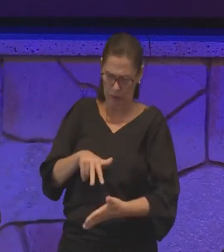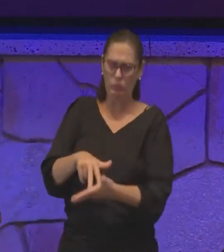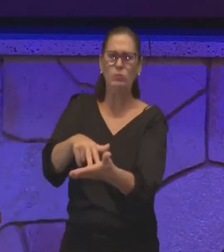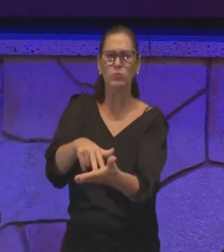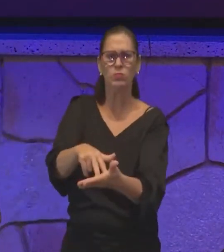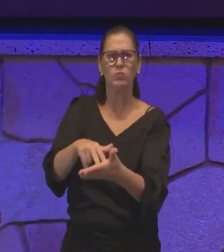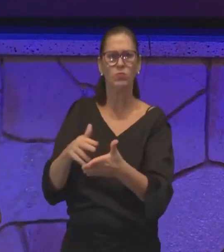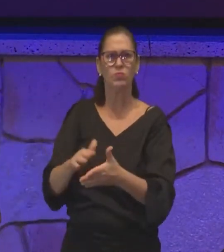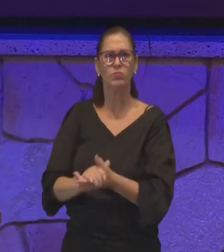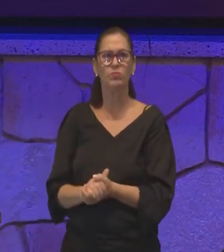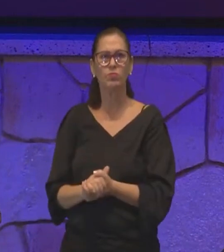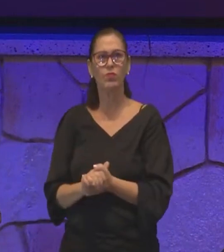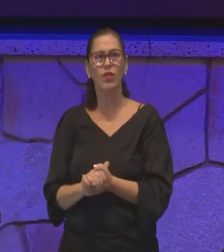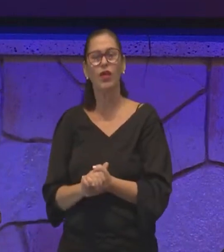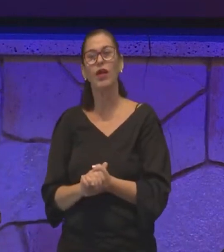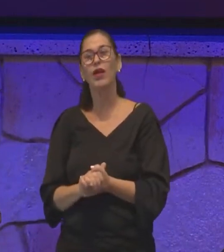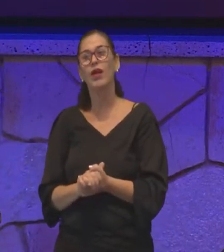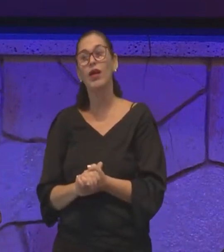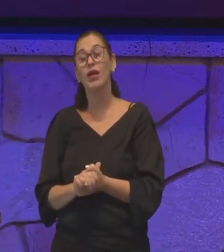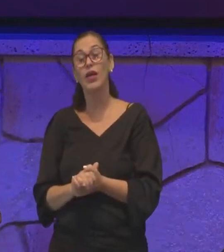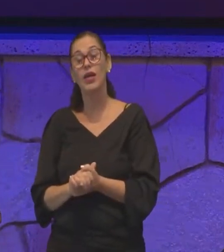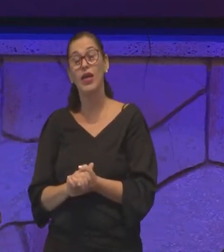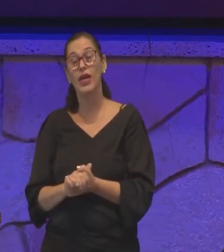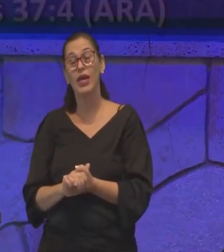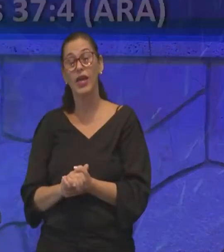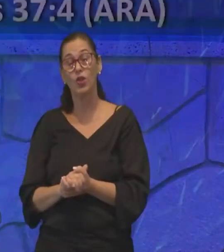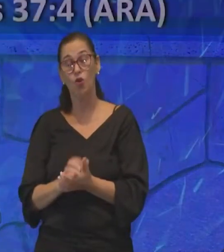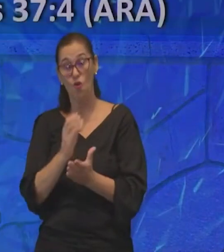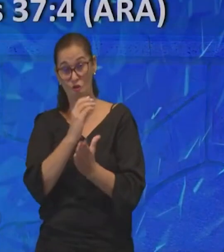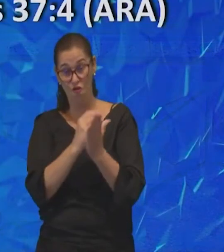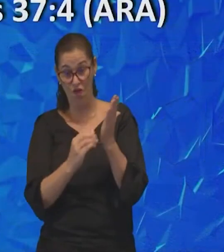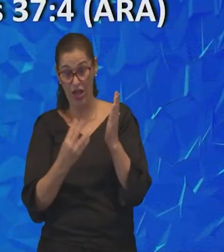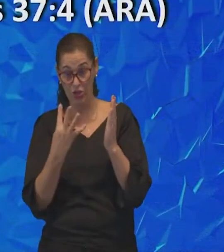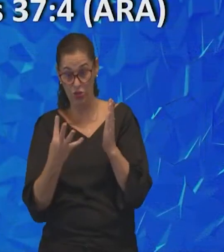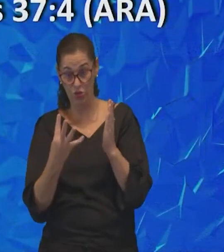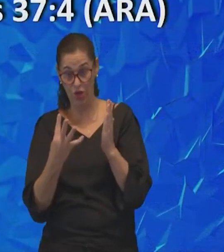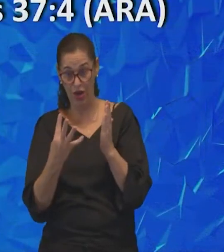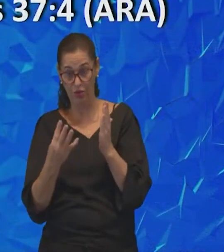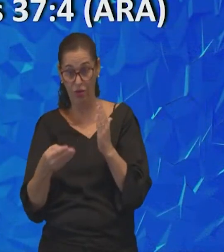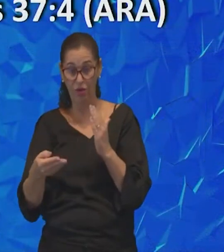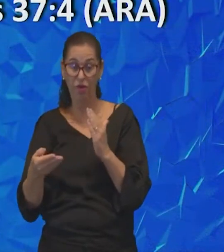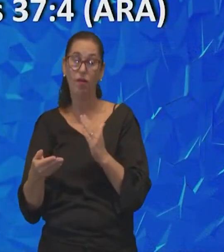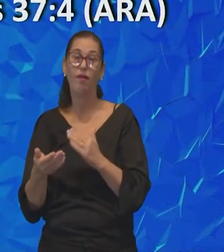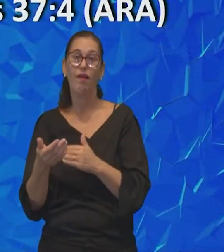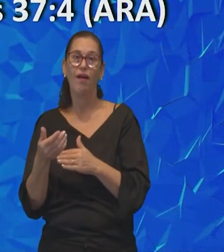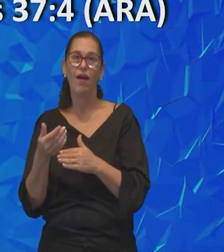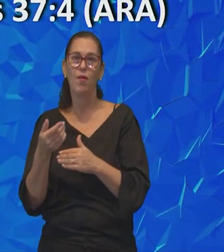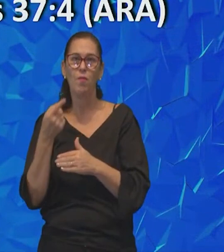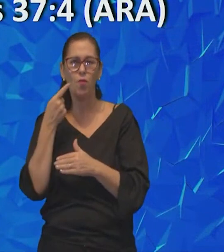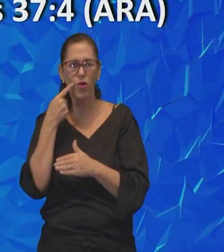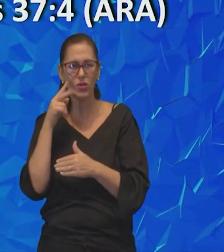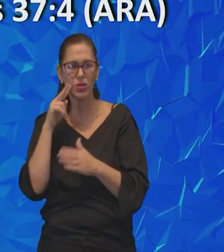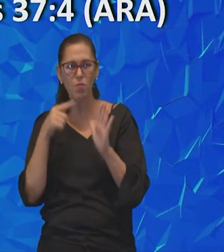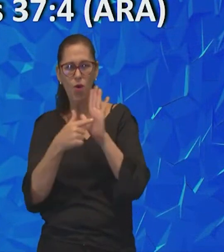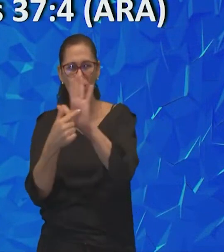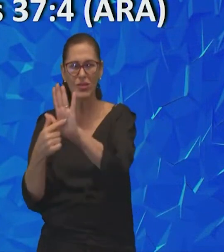número 4, que seus irmãos, vendo que o pai o amava mais do que todos os outros filhos,